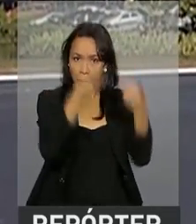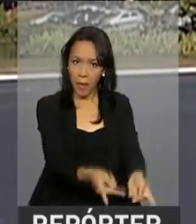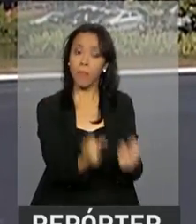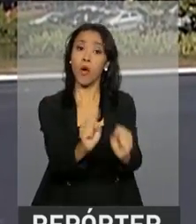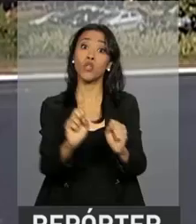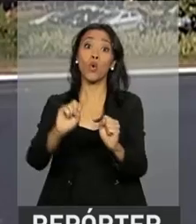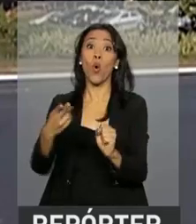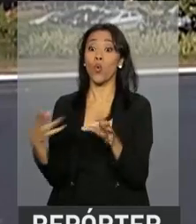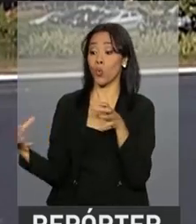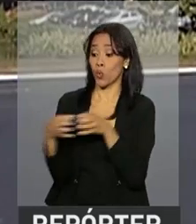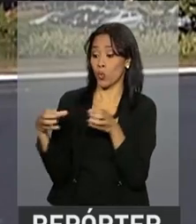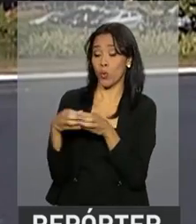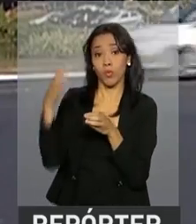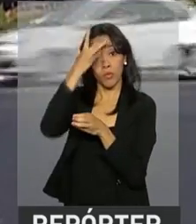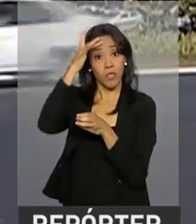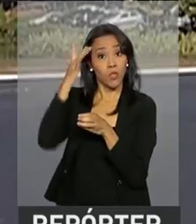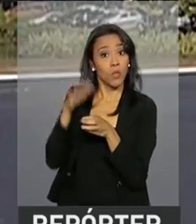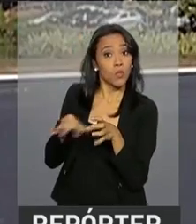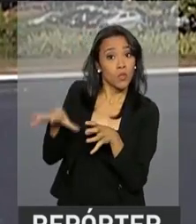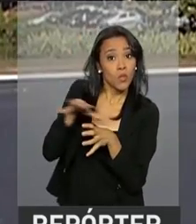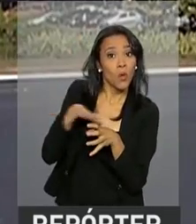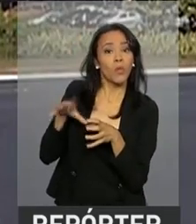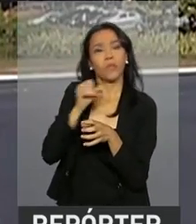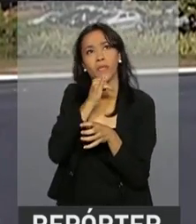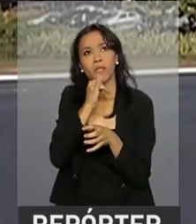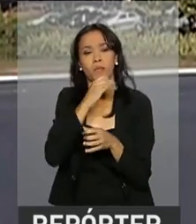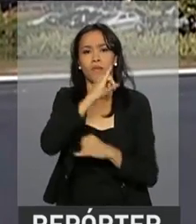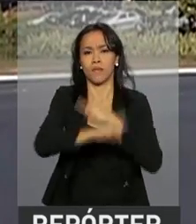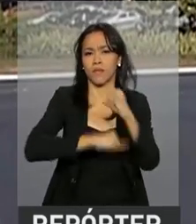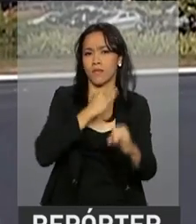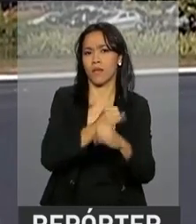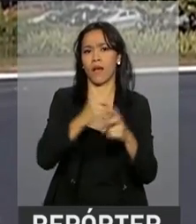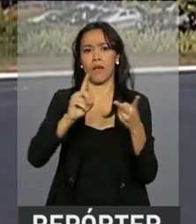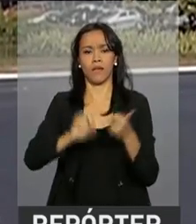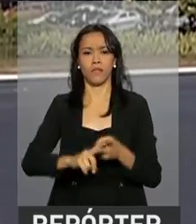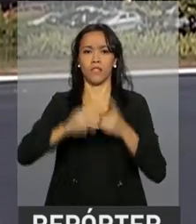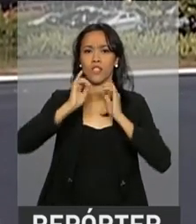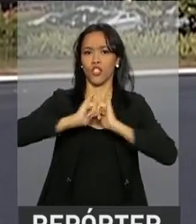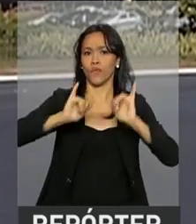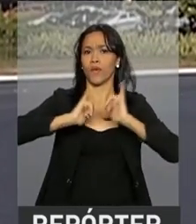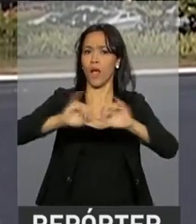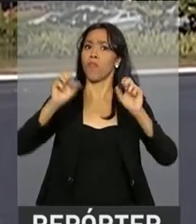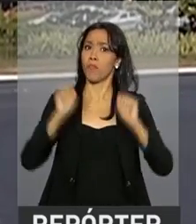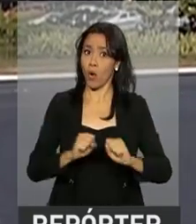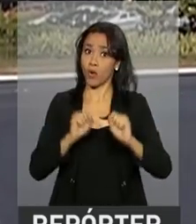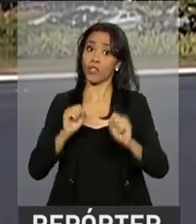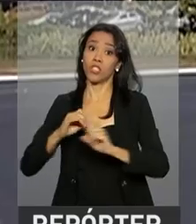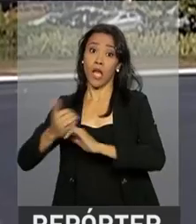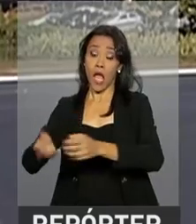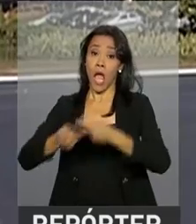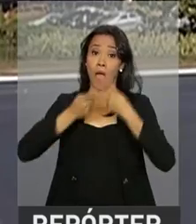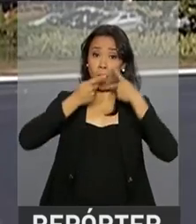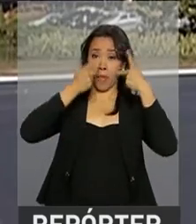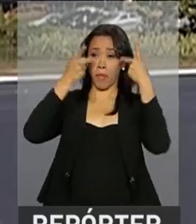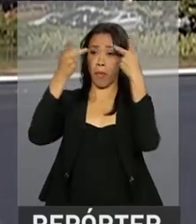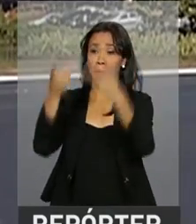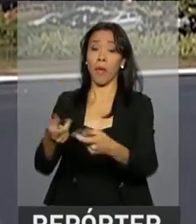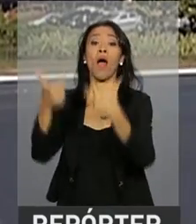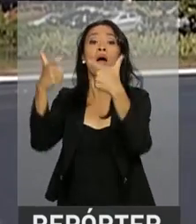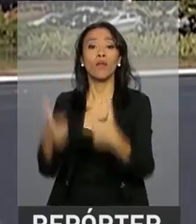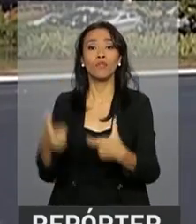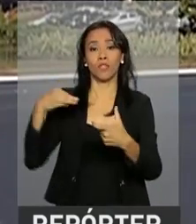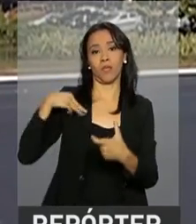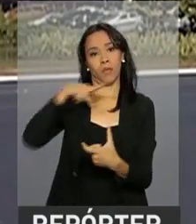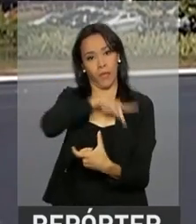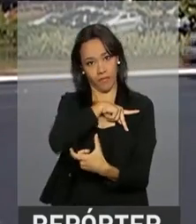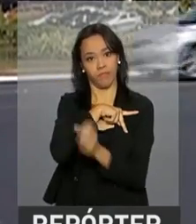crime coletivo, que é quando o racismo acontece em sites ou em propaganda. Aí o caso pode ser denunciado no Ministério Público. A cartilha contém todas